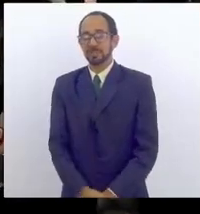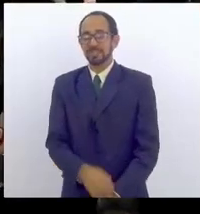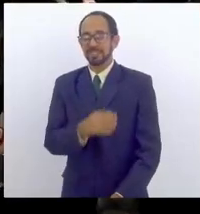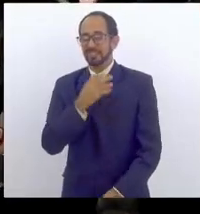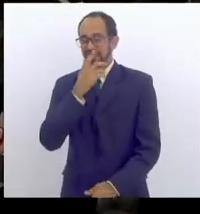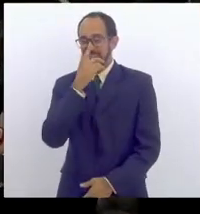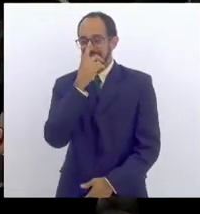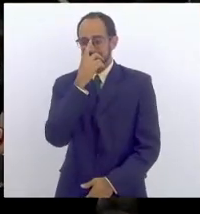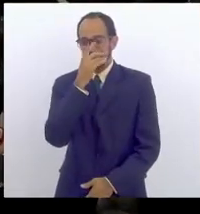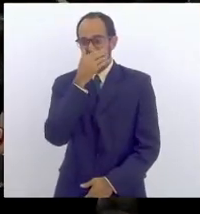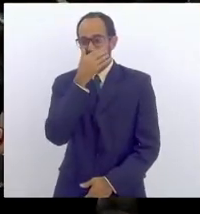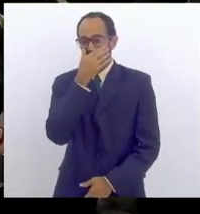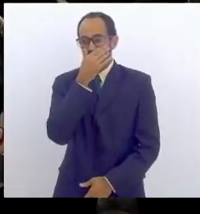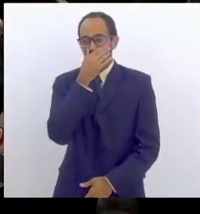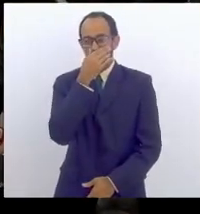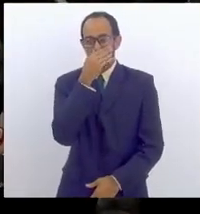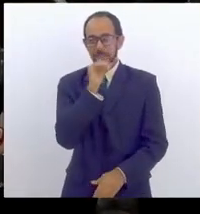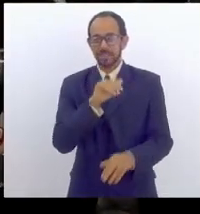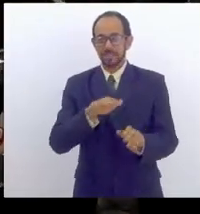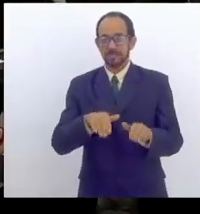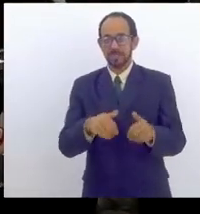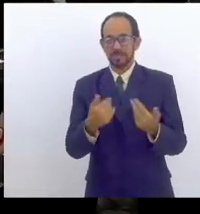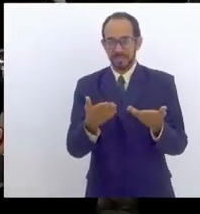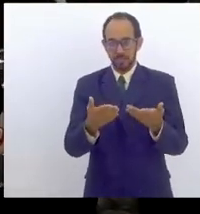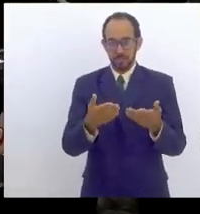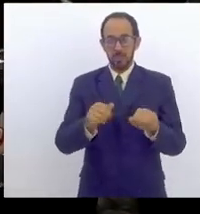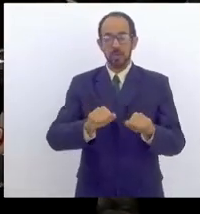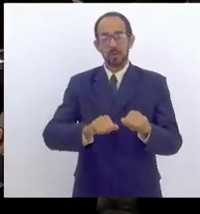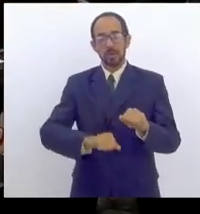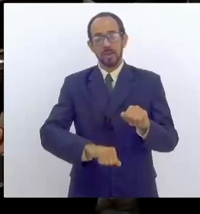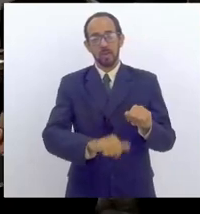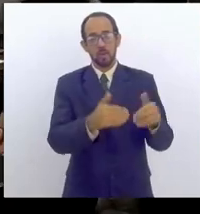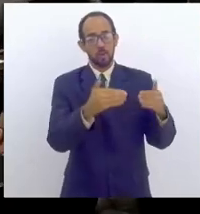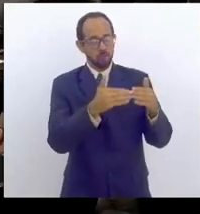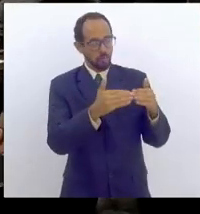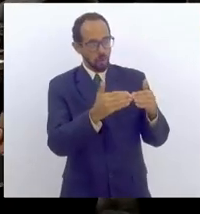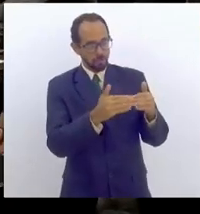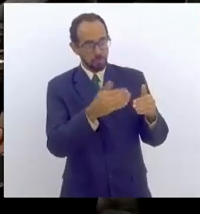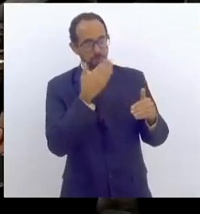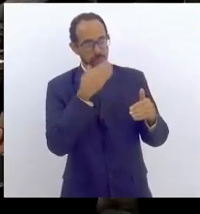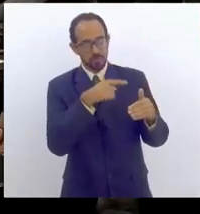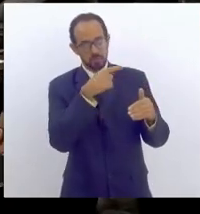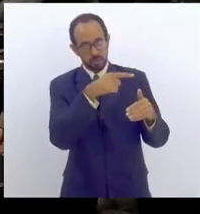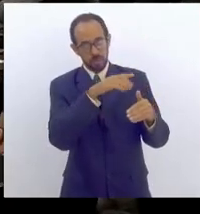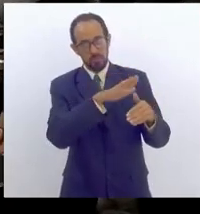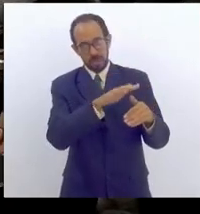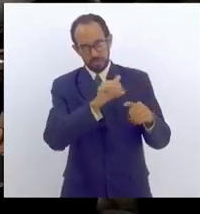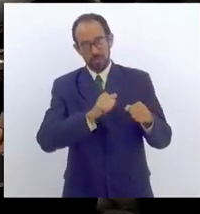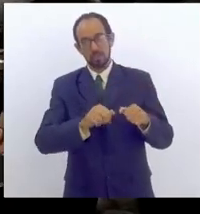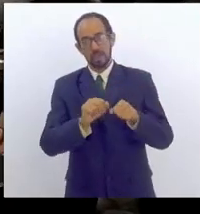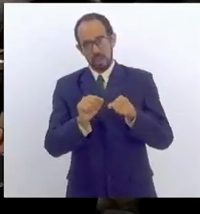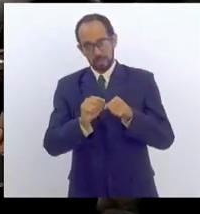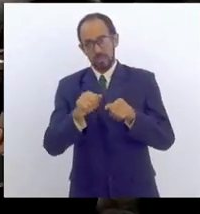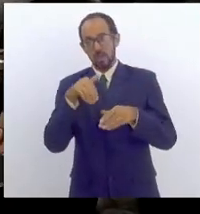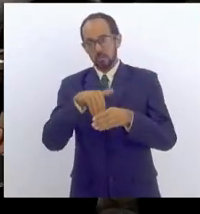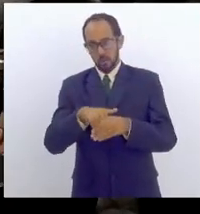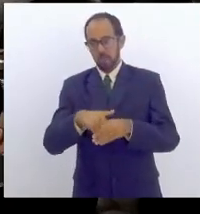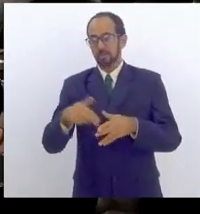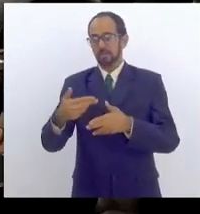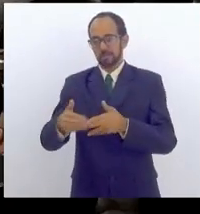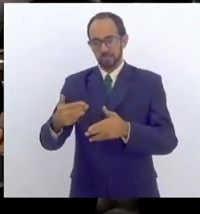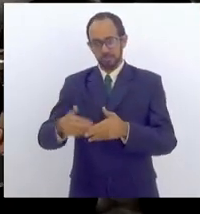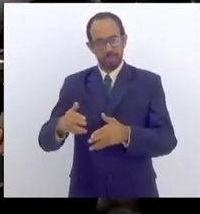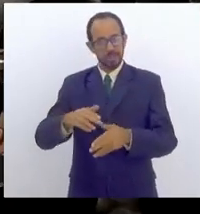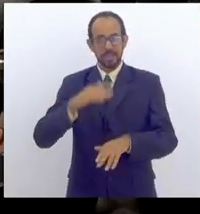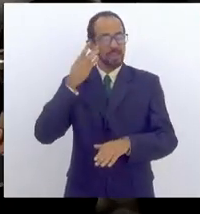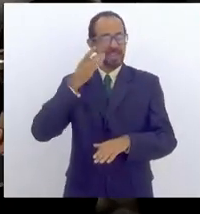Agora, para não ferirmos a liminar, vossa excelência, proceda discretamente o seu voto, que ninguém sabe qual é que